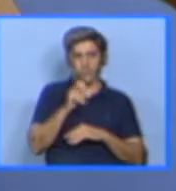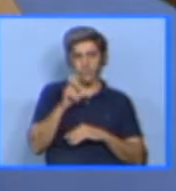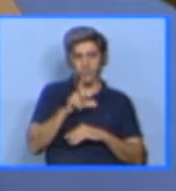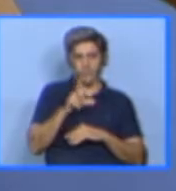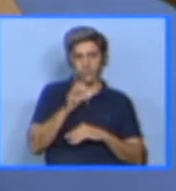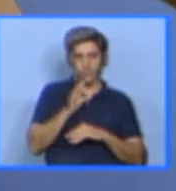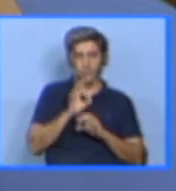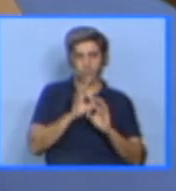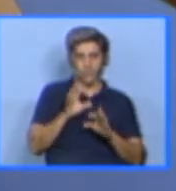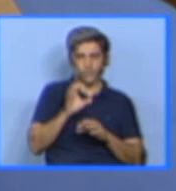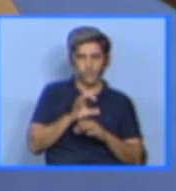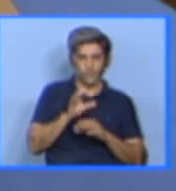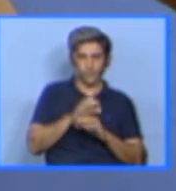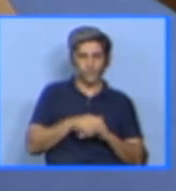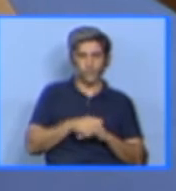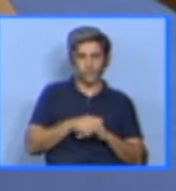julho, exatamente,